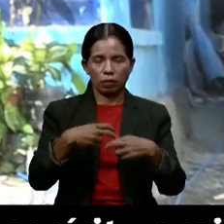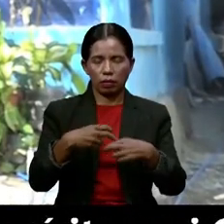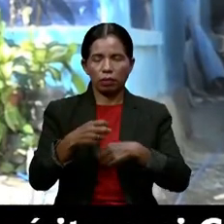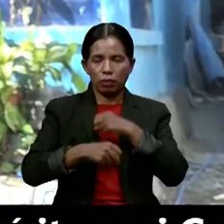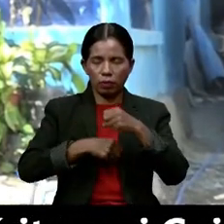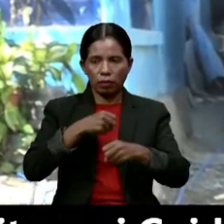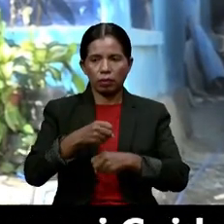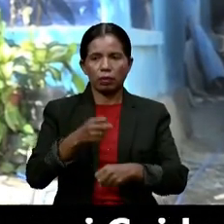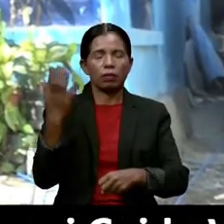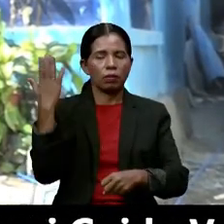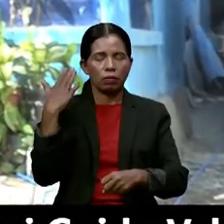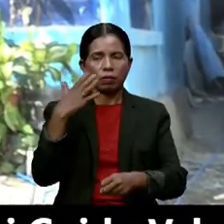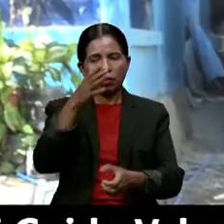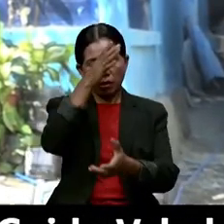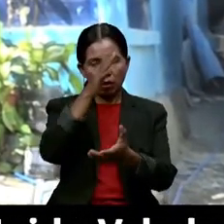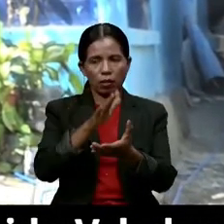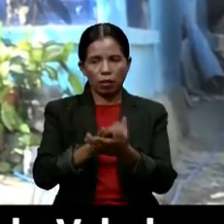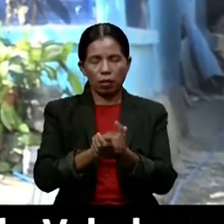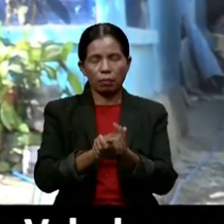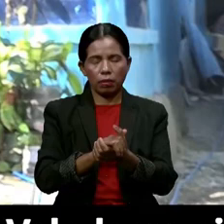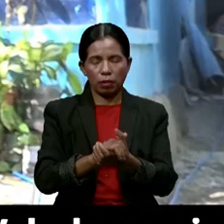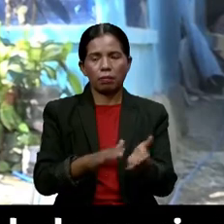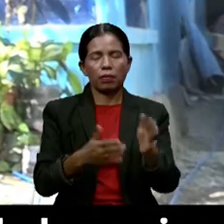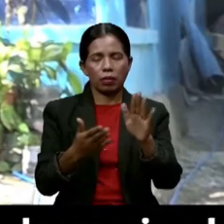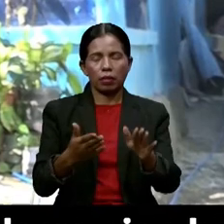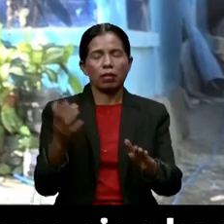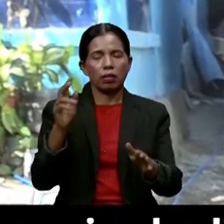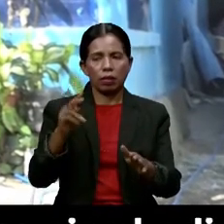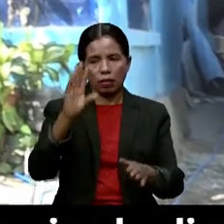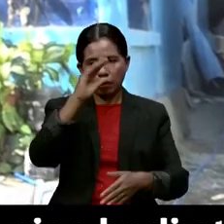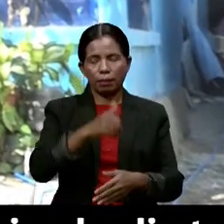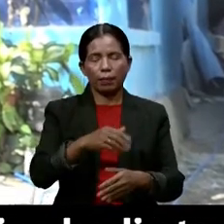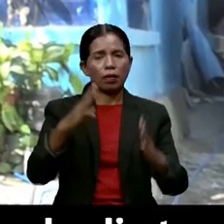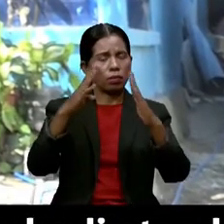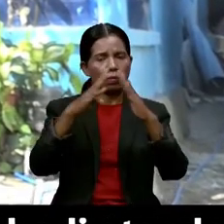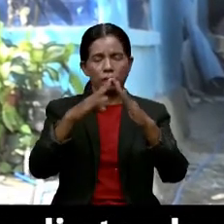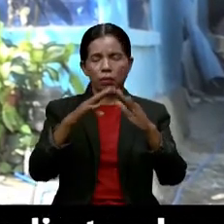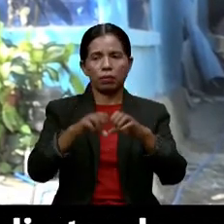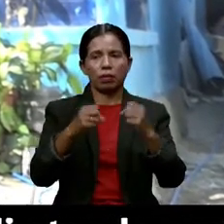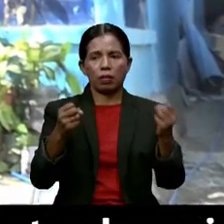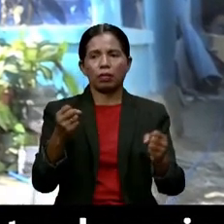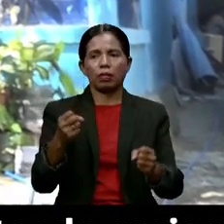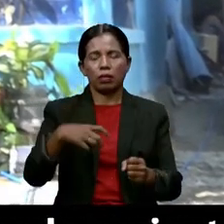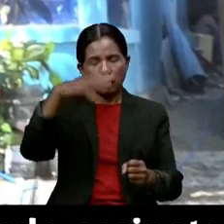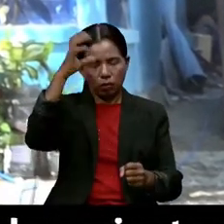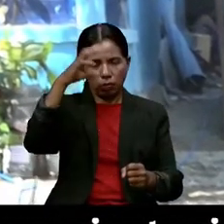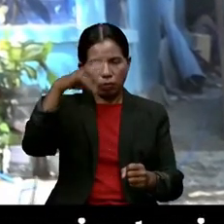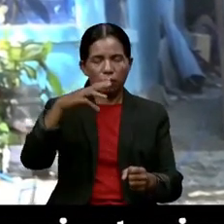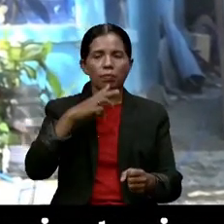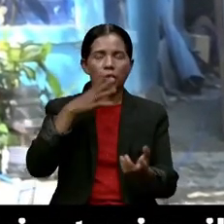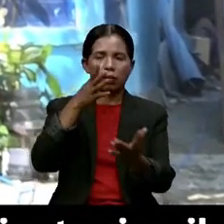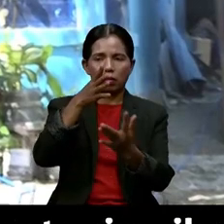Susana desde que eu estou em 2012, susar tua agora. Aí, uma de tu sabe. Udan beta mahut